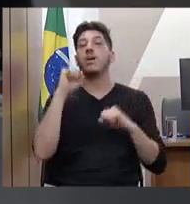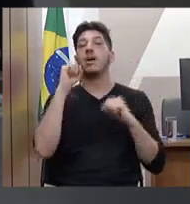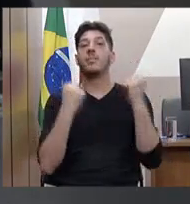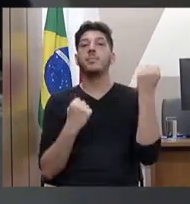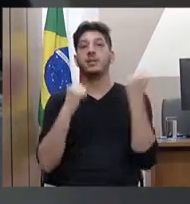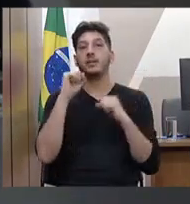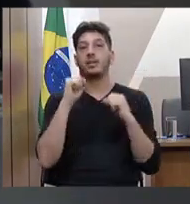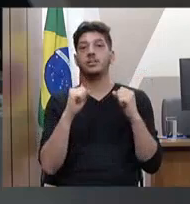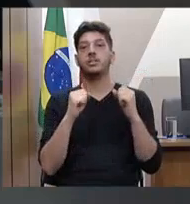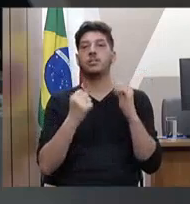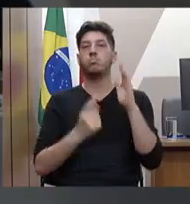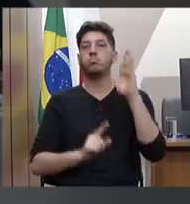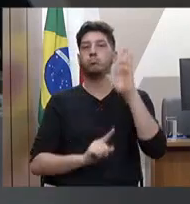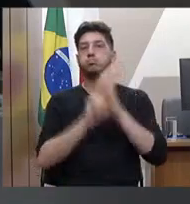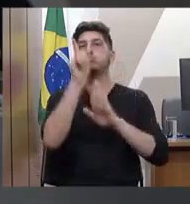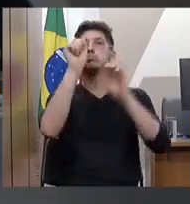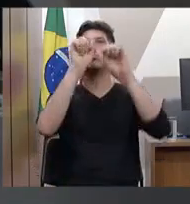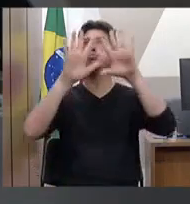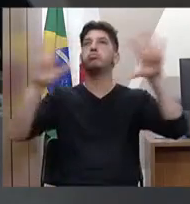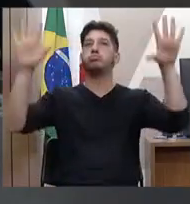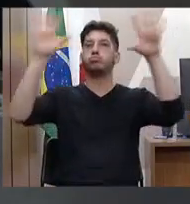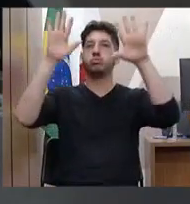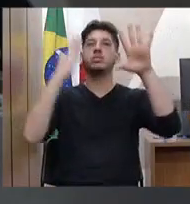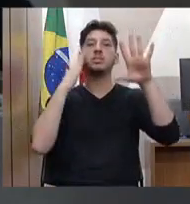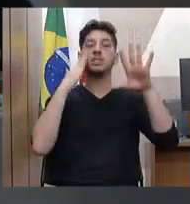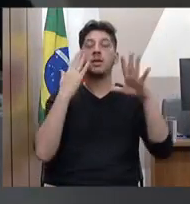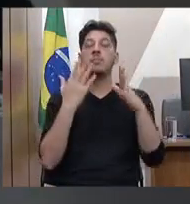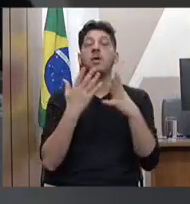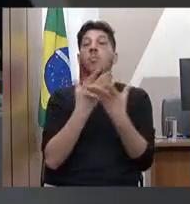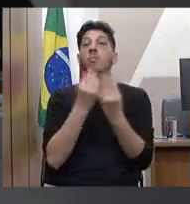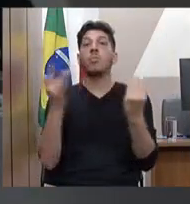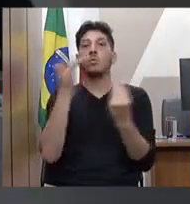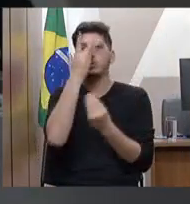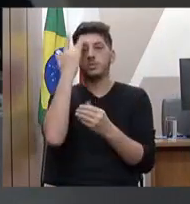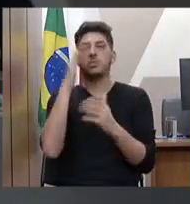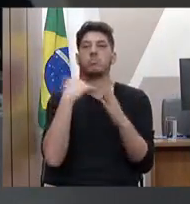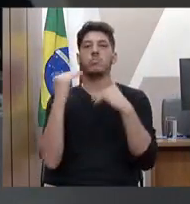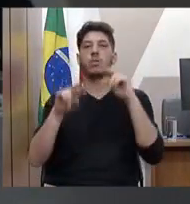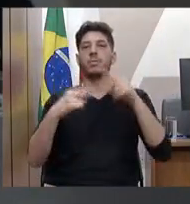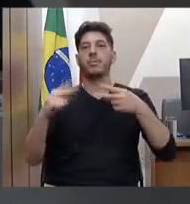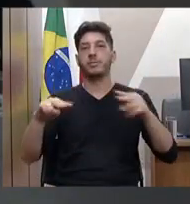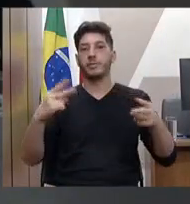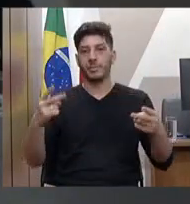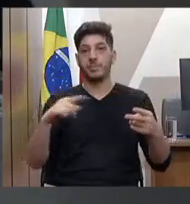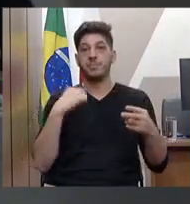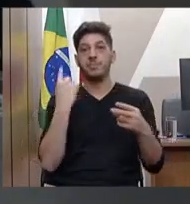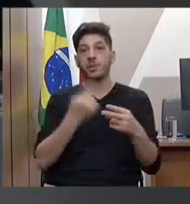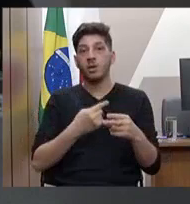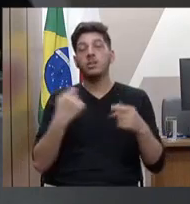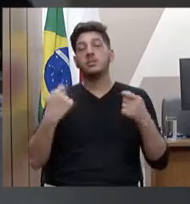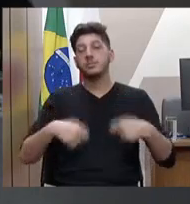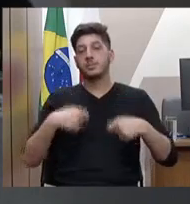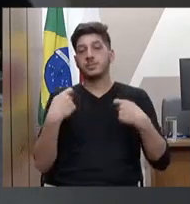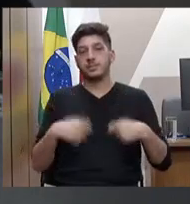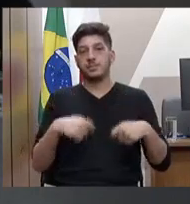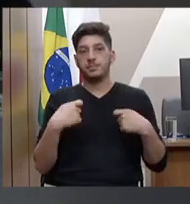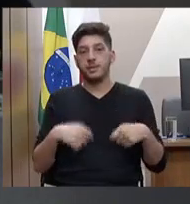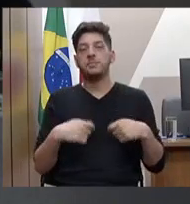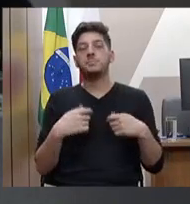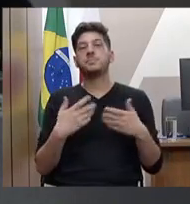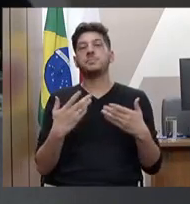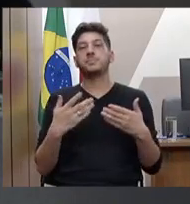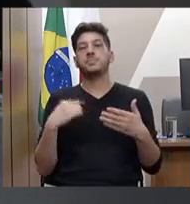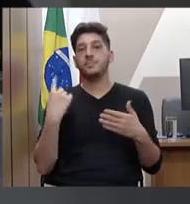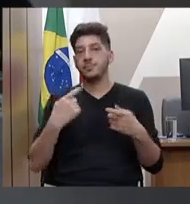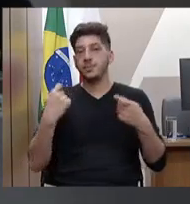fogos de artifício que foi que mataram muitos que matou muitos trabalhadores né E nós temos que né